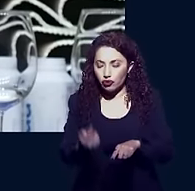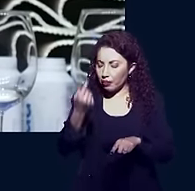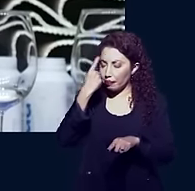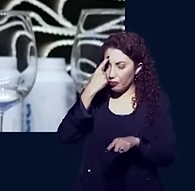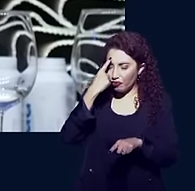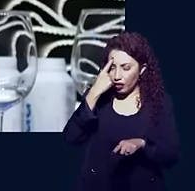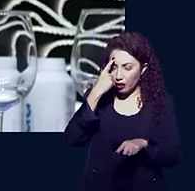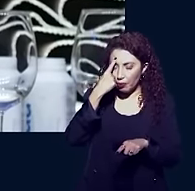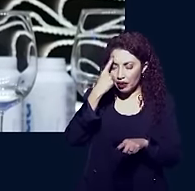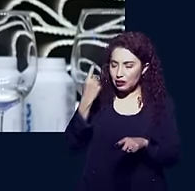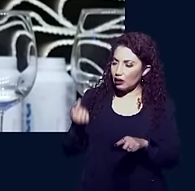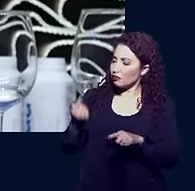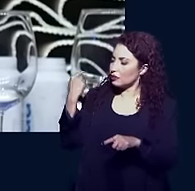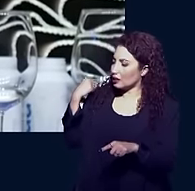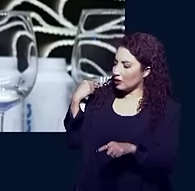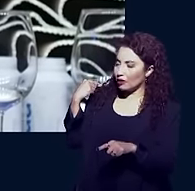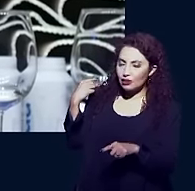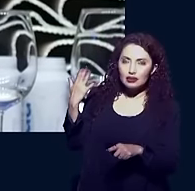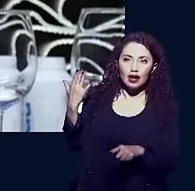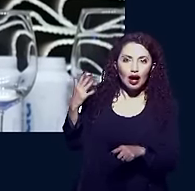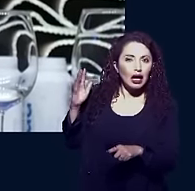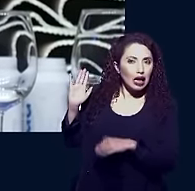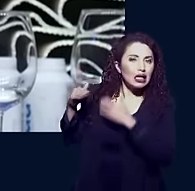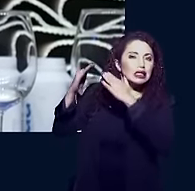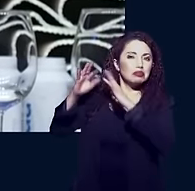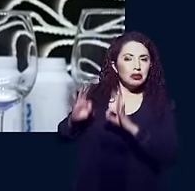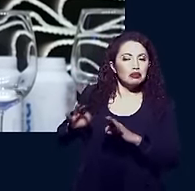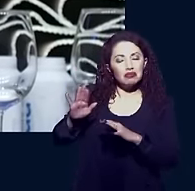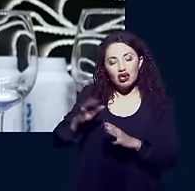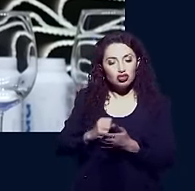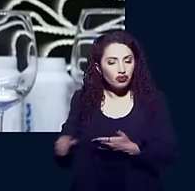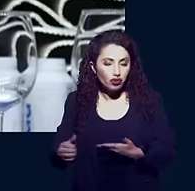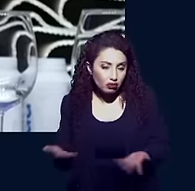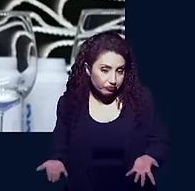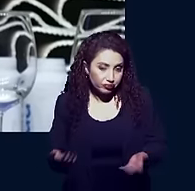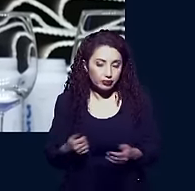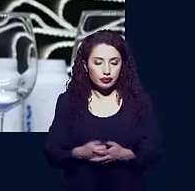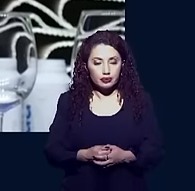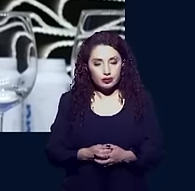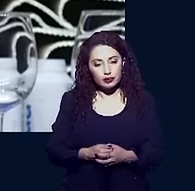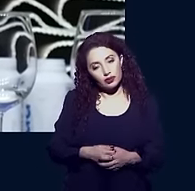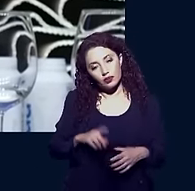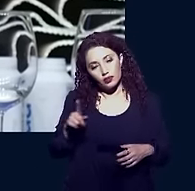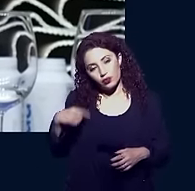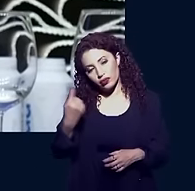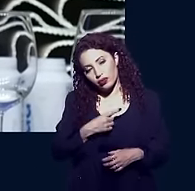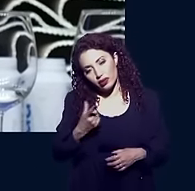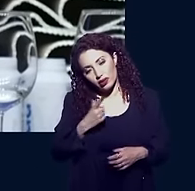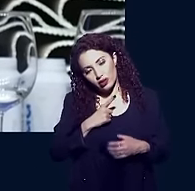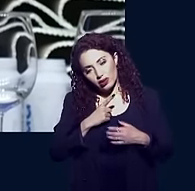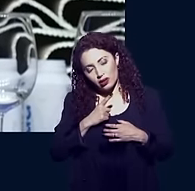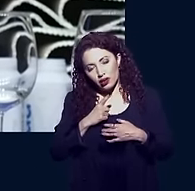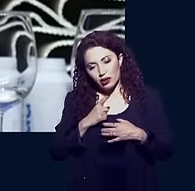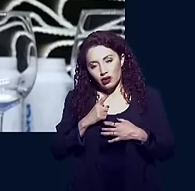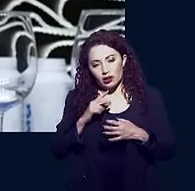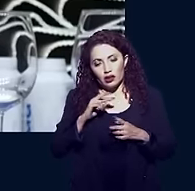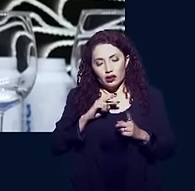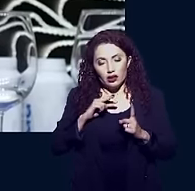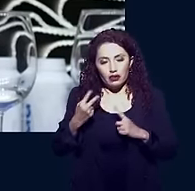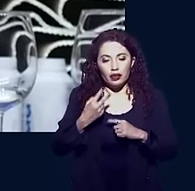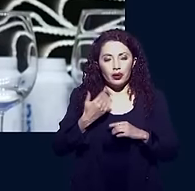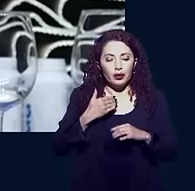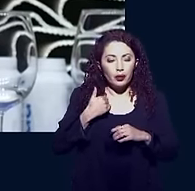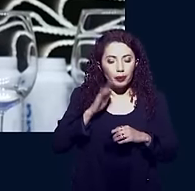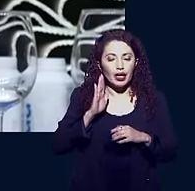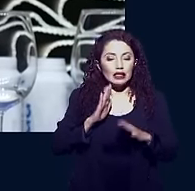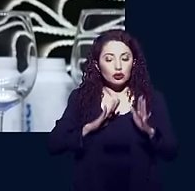o potencial mas aí 5 anos já já era né então Eh enfim a visão só para dizer o seguinte a gente tem uma visão muito mais cautelosa sobre o